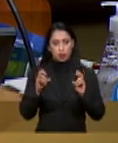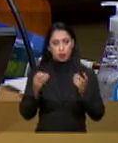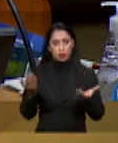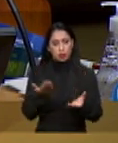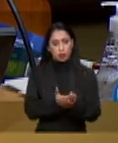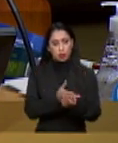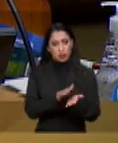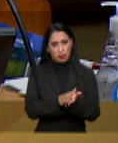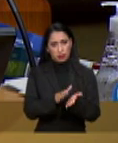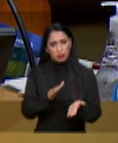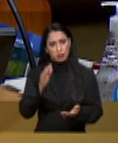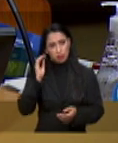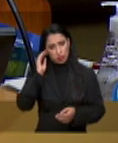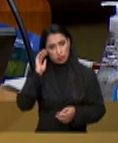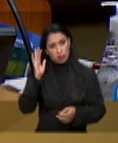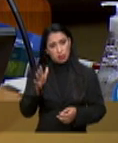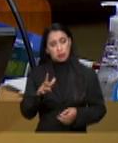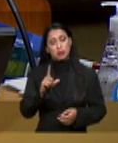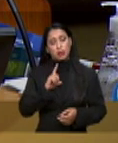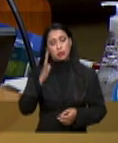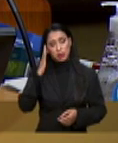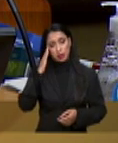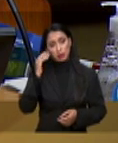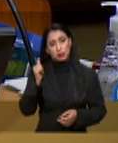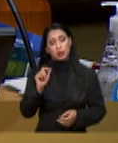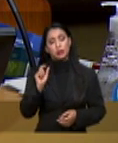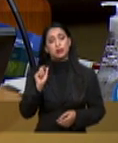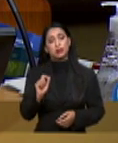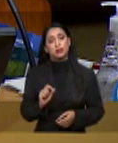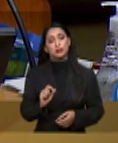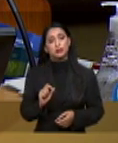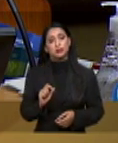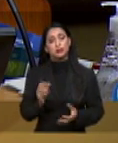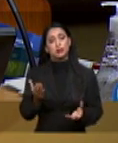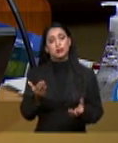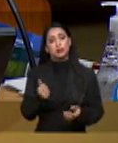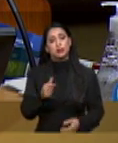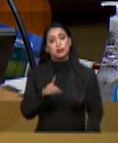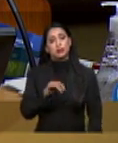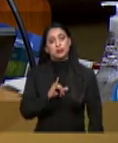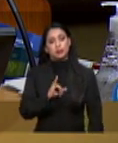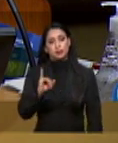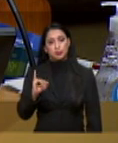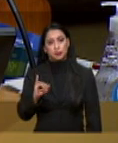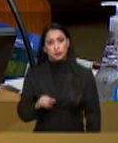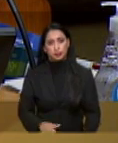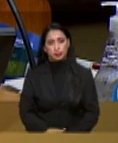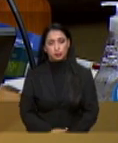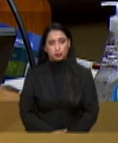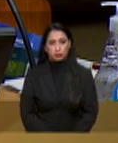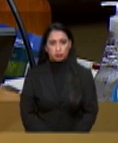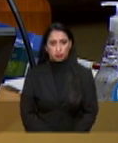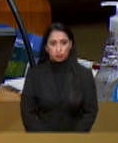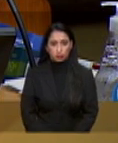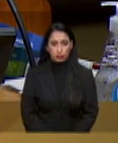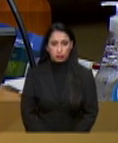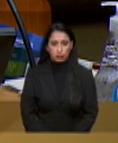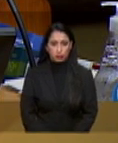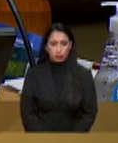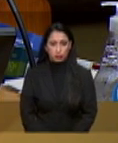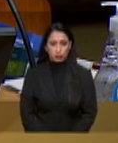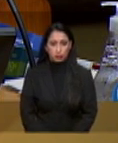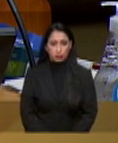uma vez que conhecida, a meu ver, deve ser a ação direta em questão. No que toca